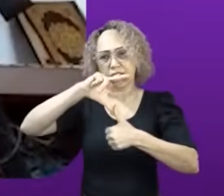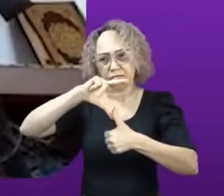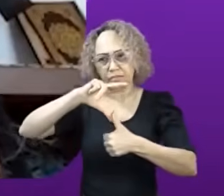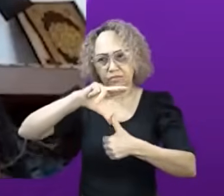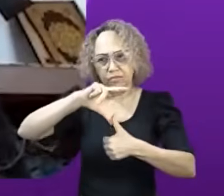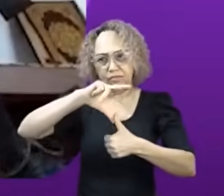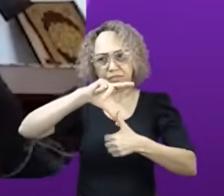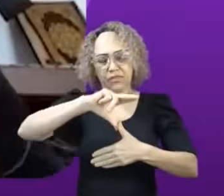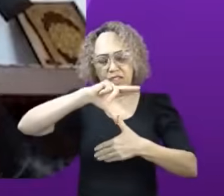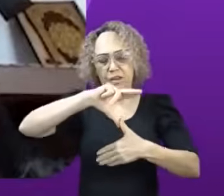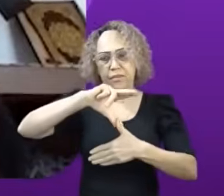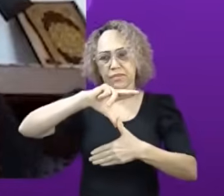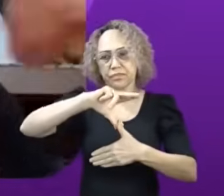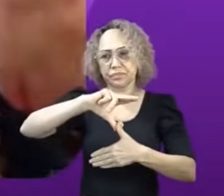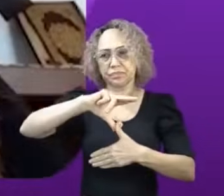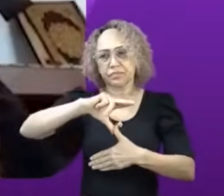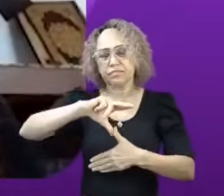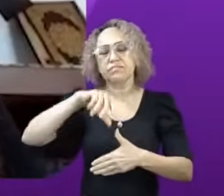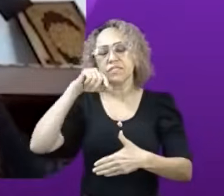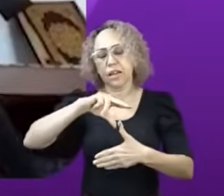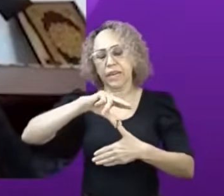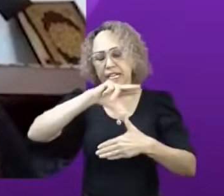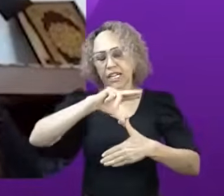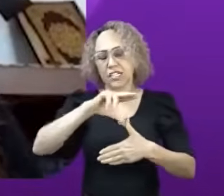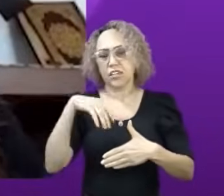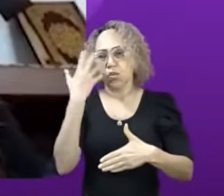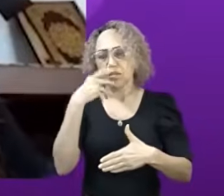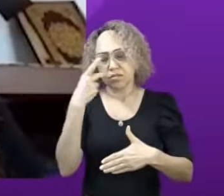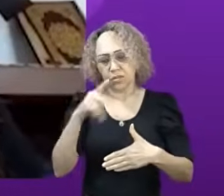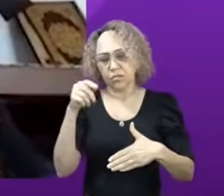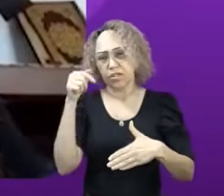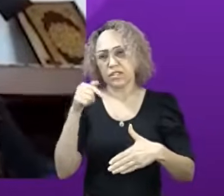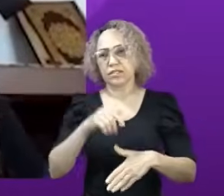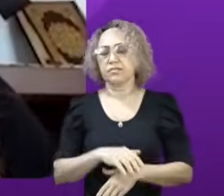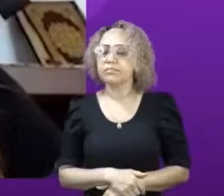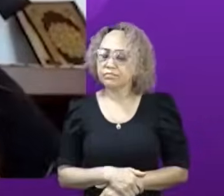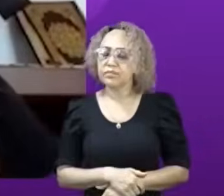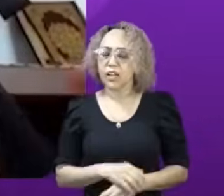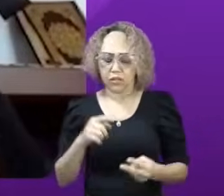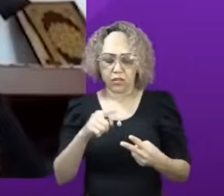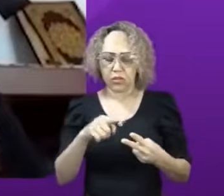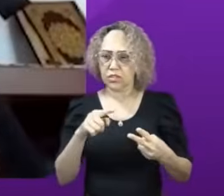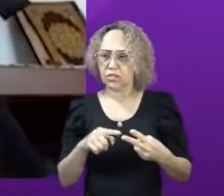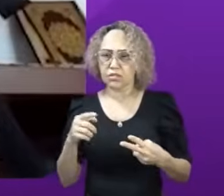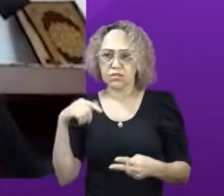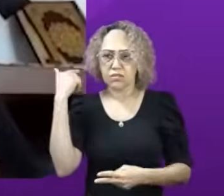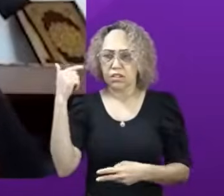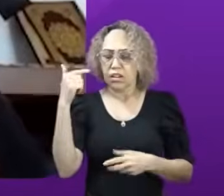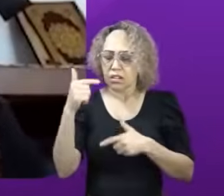E então foram dois trabalhos assim muito com as